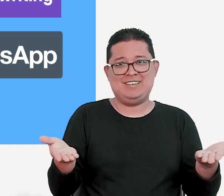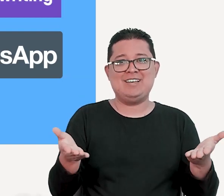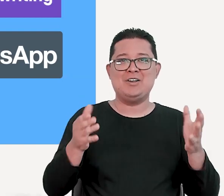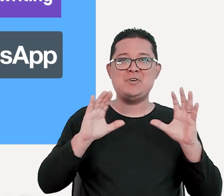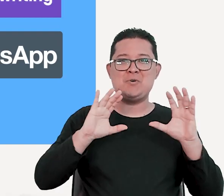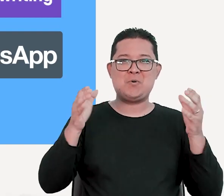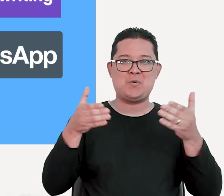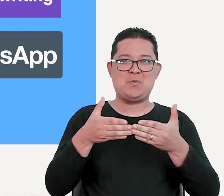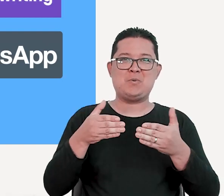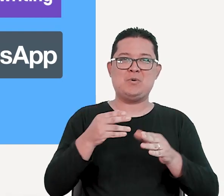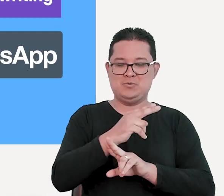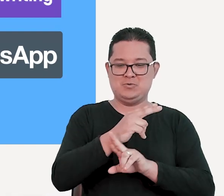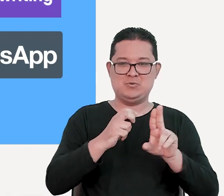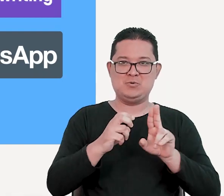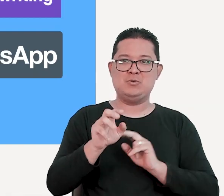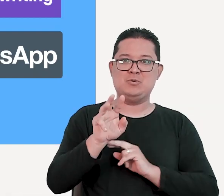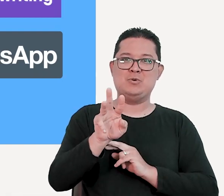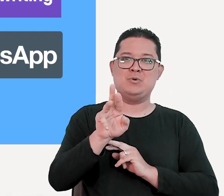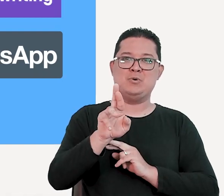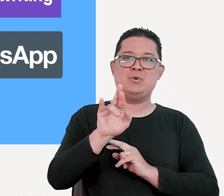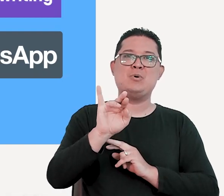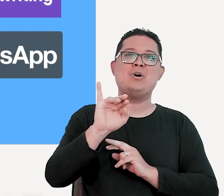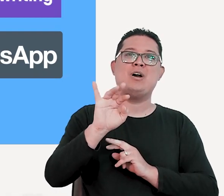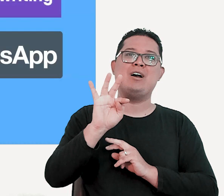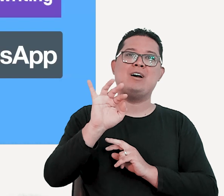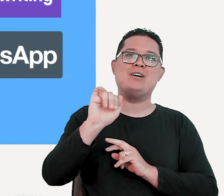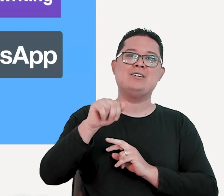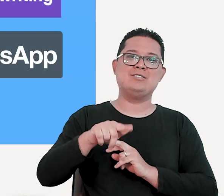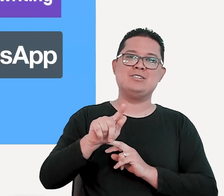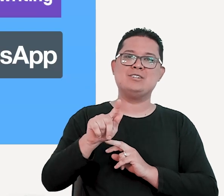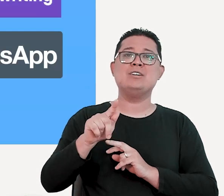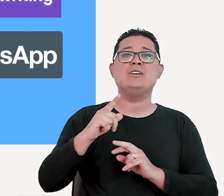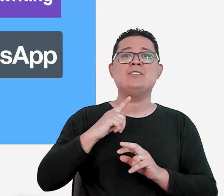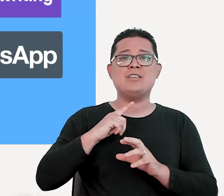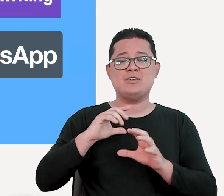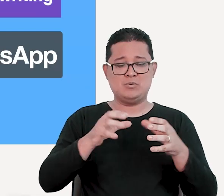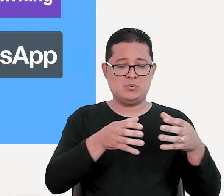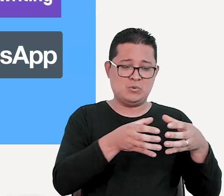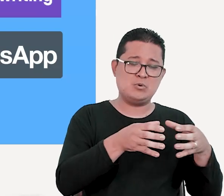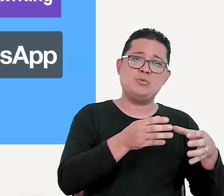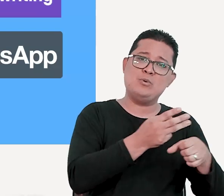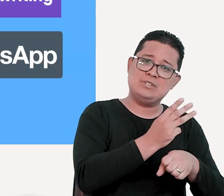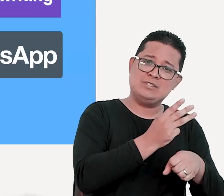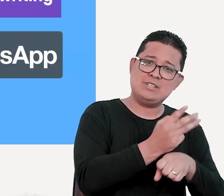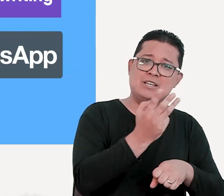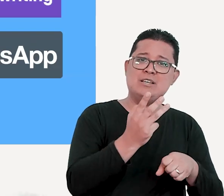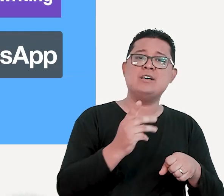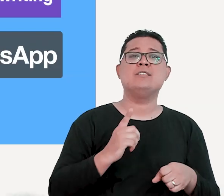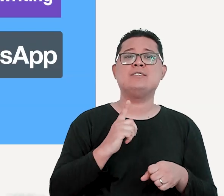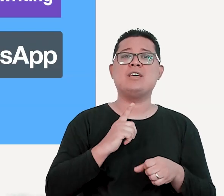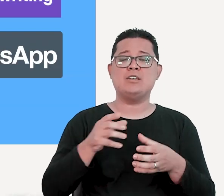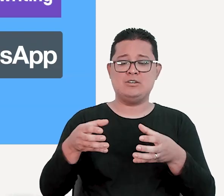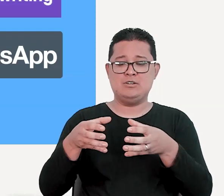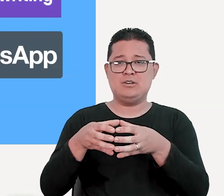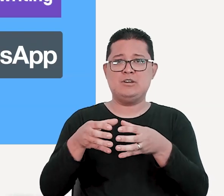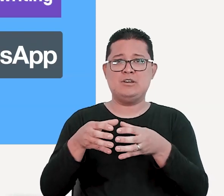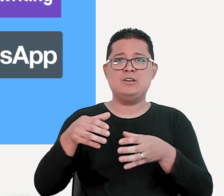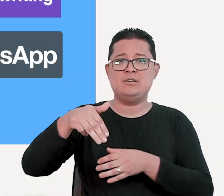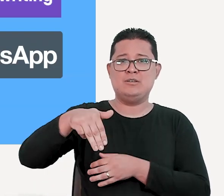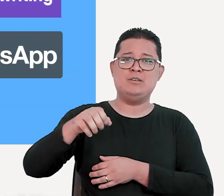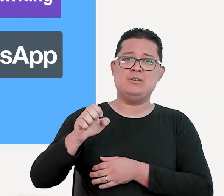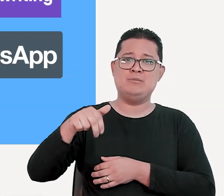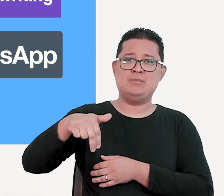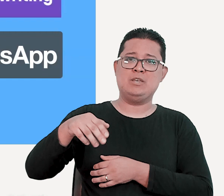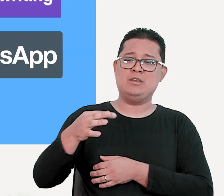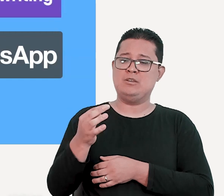eu pego muita coisa no grupo do WhatsApp, pego muita coisa. Tem grupos de WhatsApp, tem o Mentora, que você pode fazer mentorias, isso